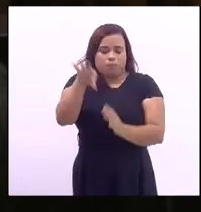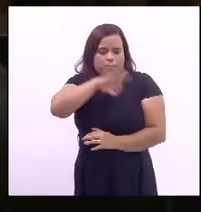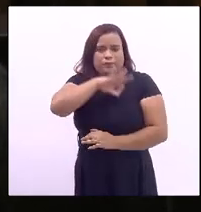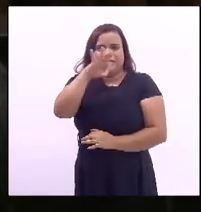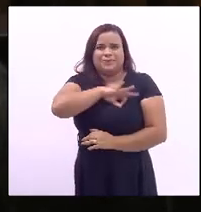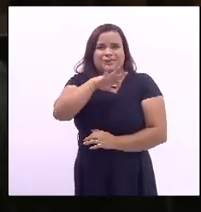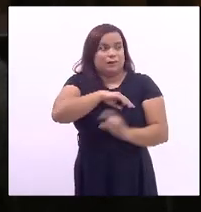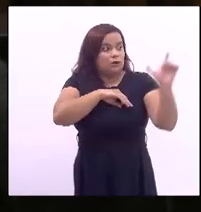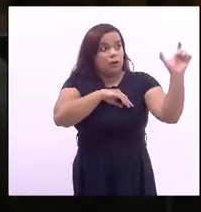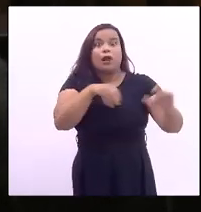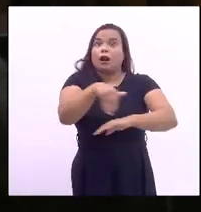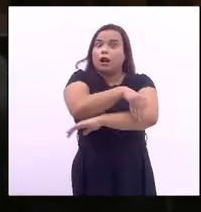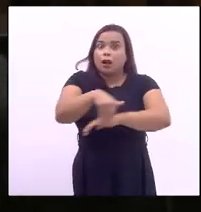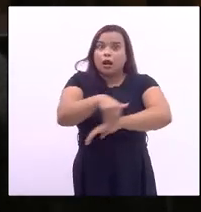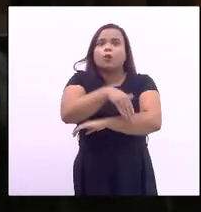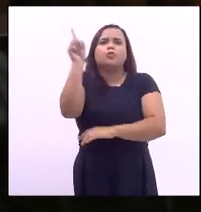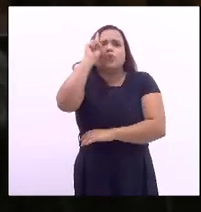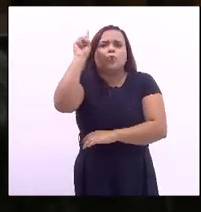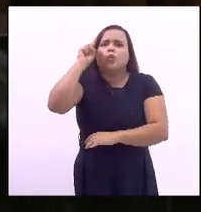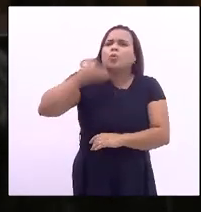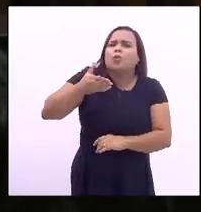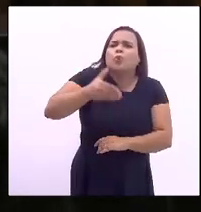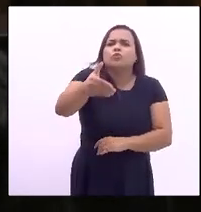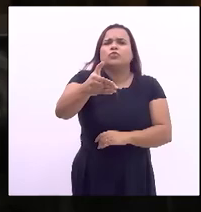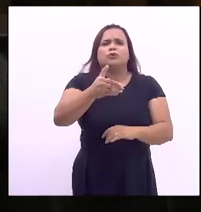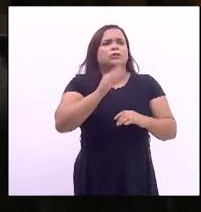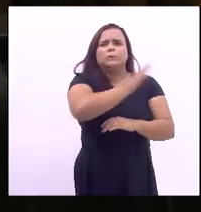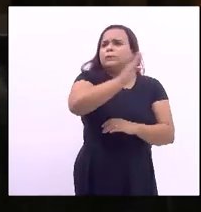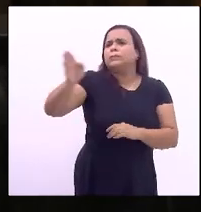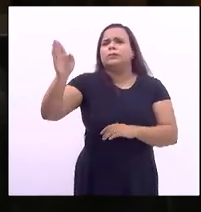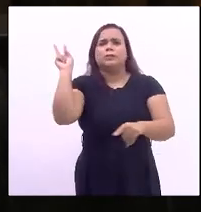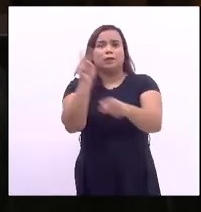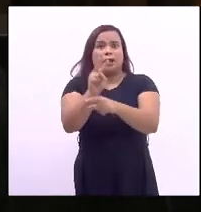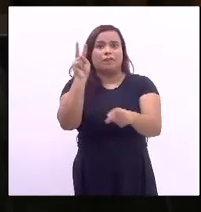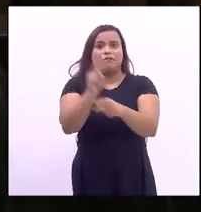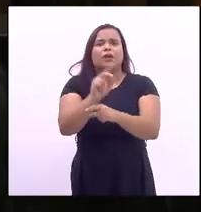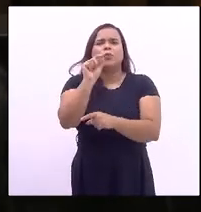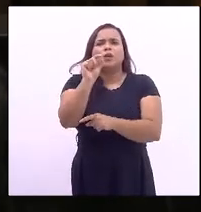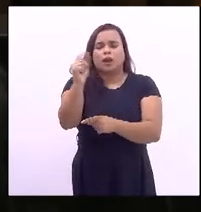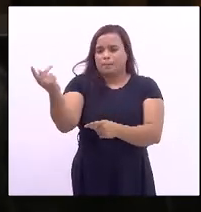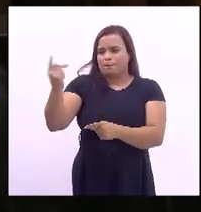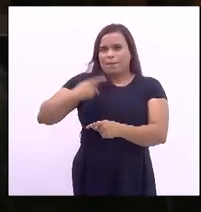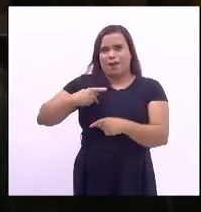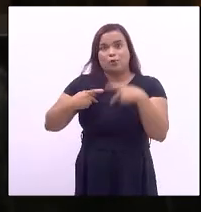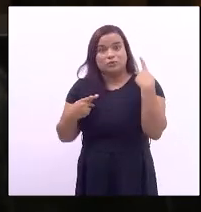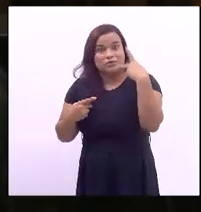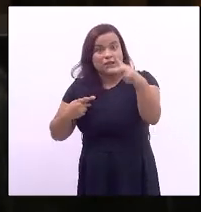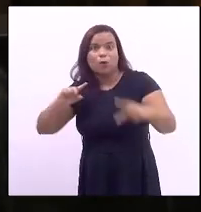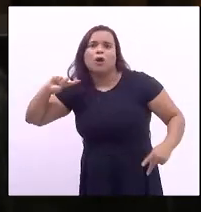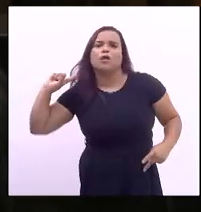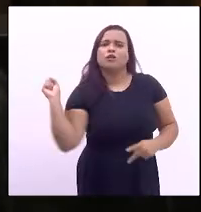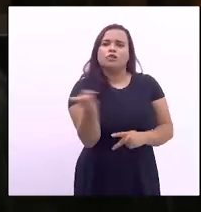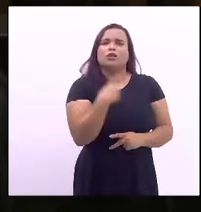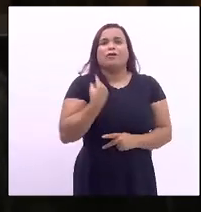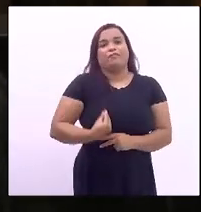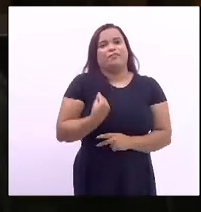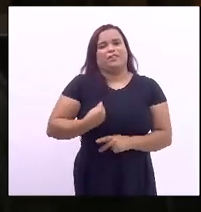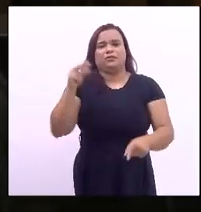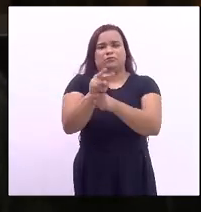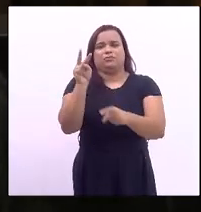policial que tá na rua todo dia defendendo a minha a sua as nossas